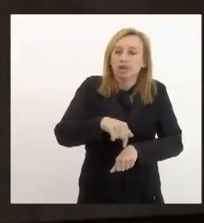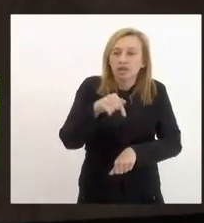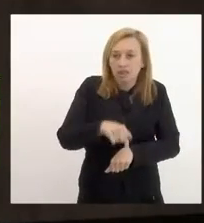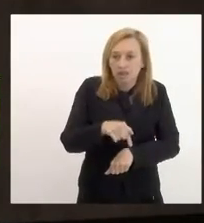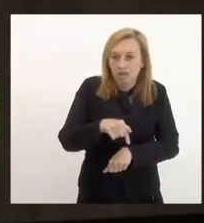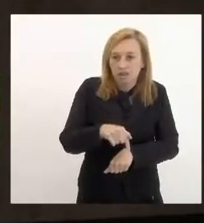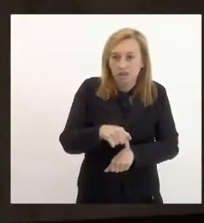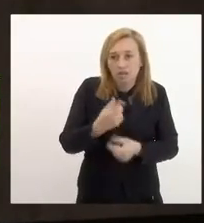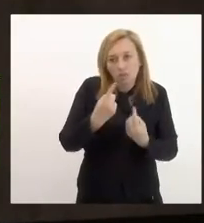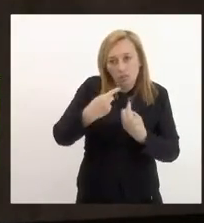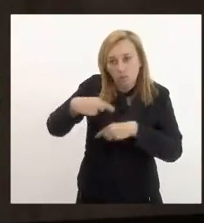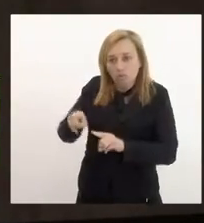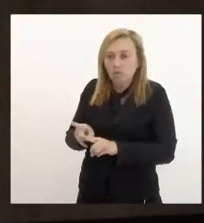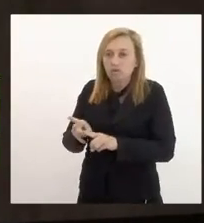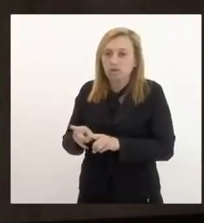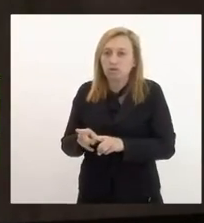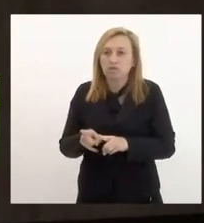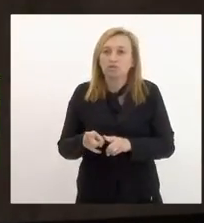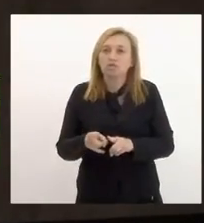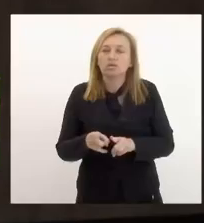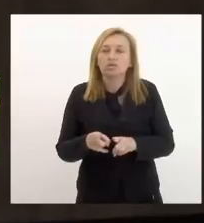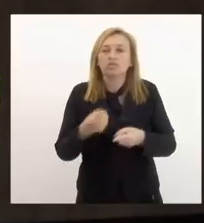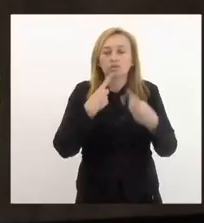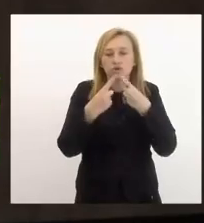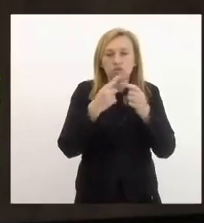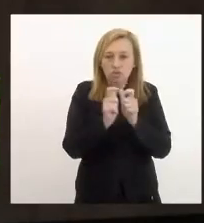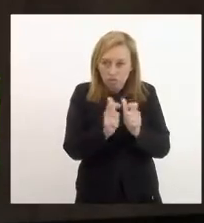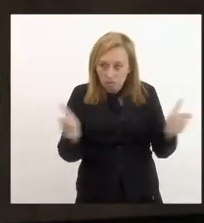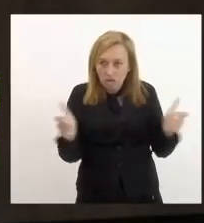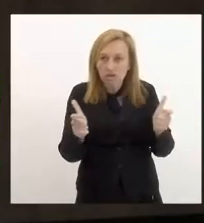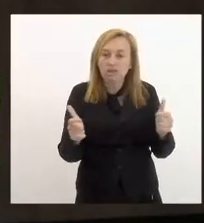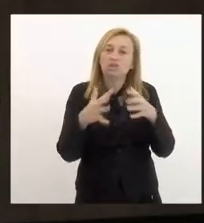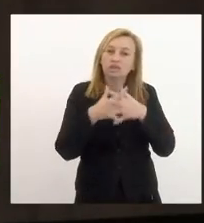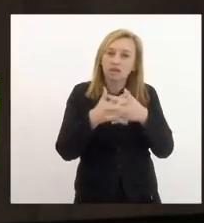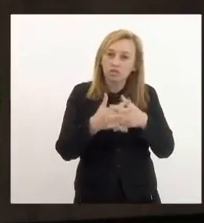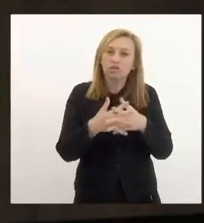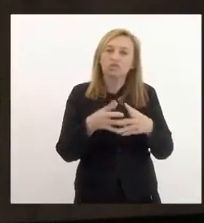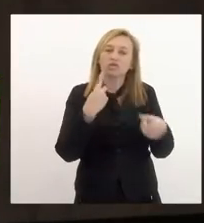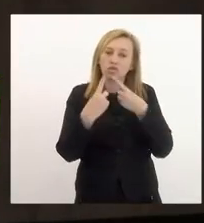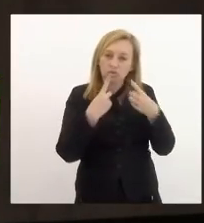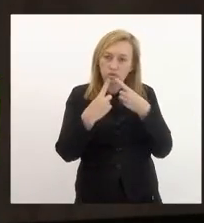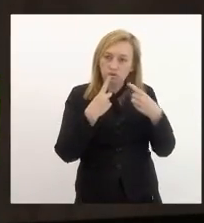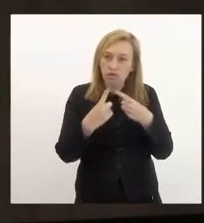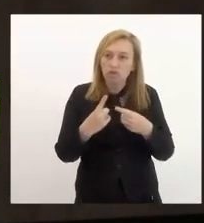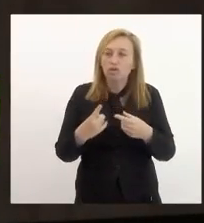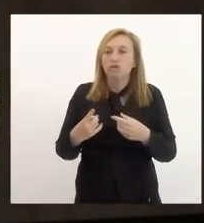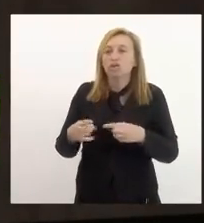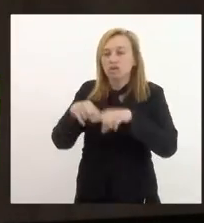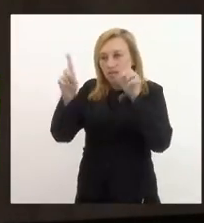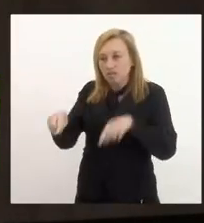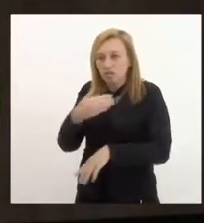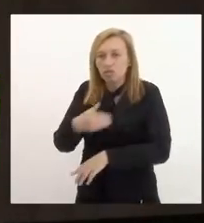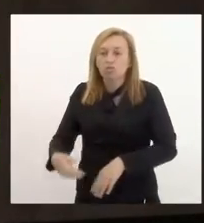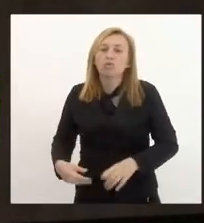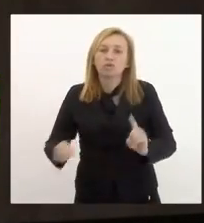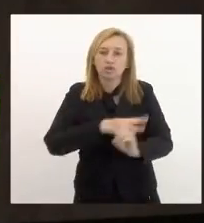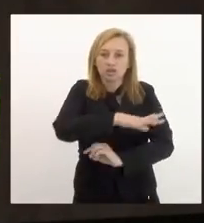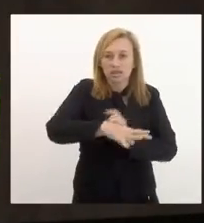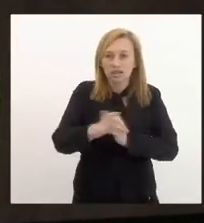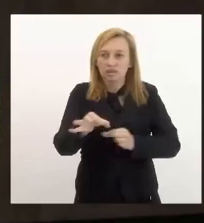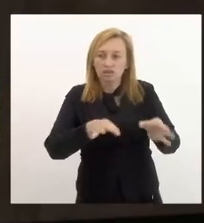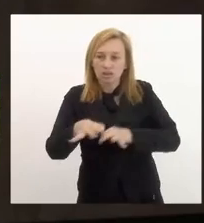prevaleceu contra a vontade de uma discussão mais Ampla está atrapalhando o nosso debate enquanto categoria pode servidor enquanto sociedade